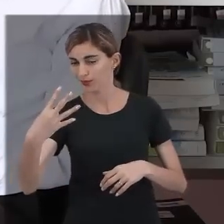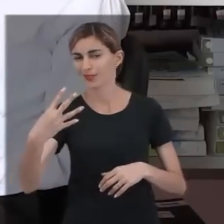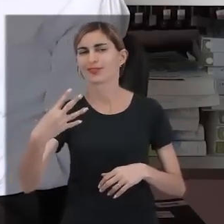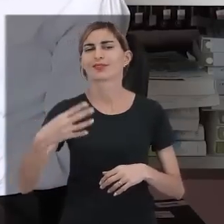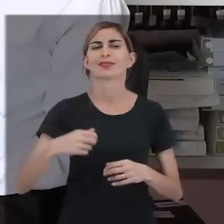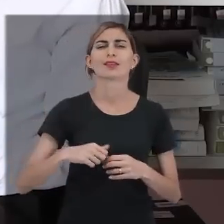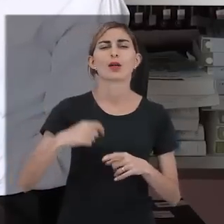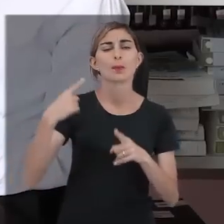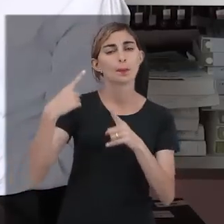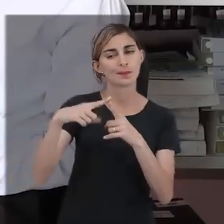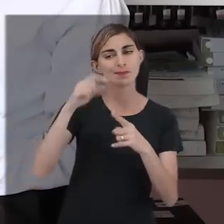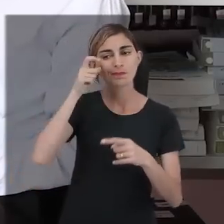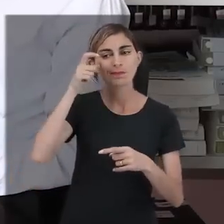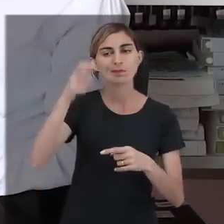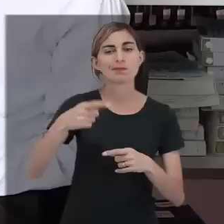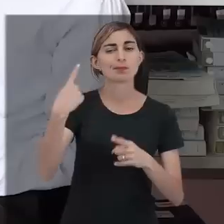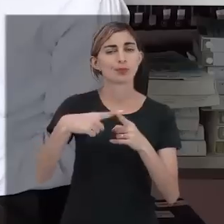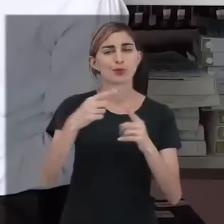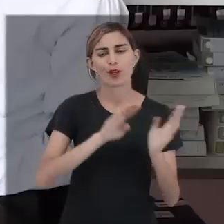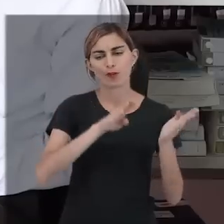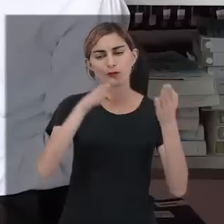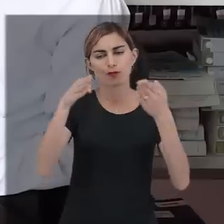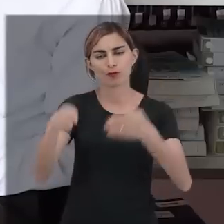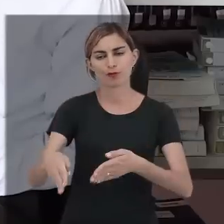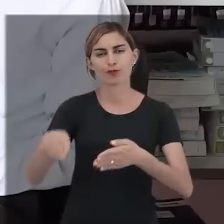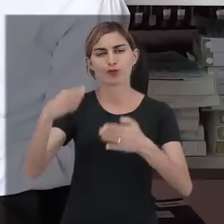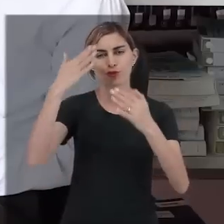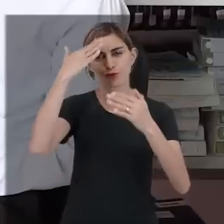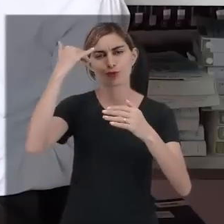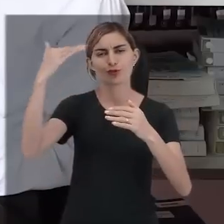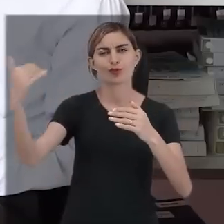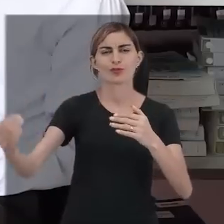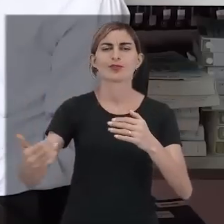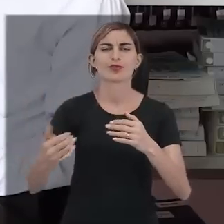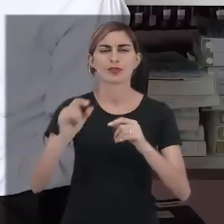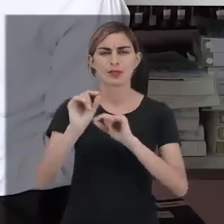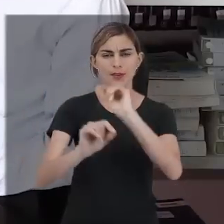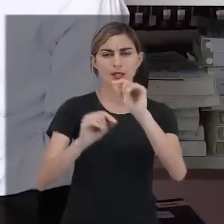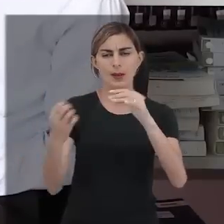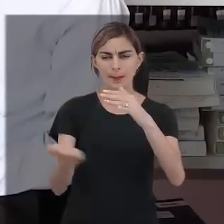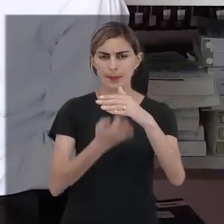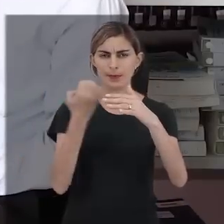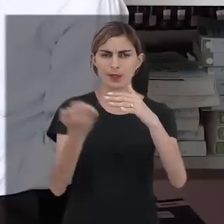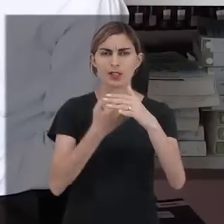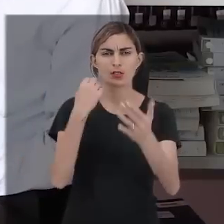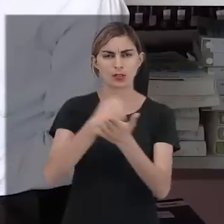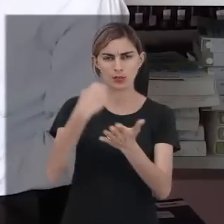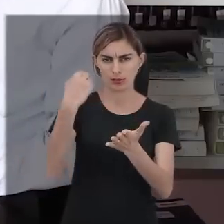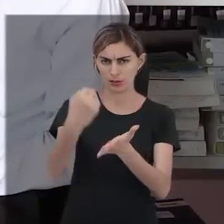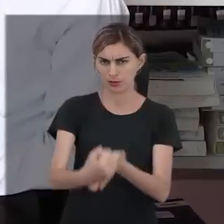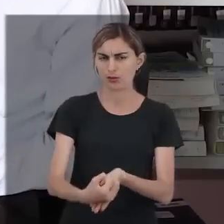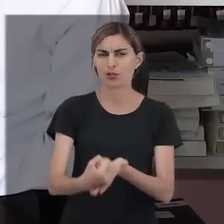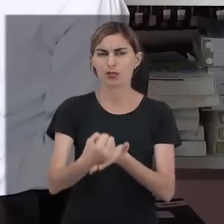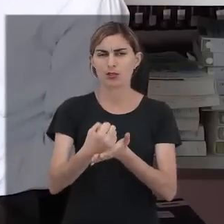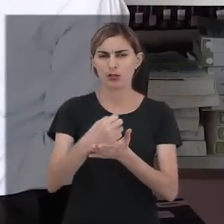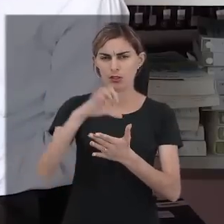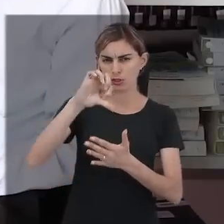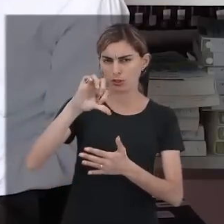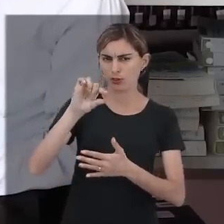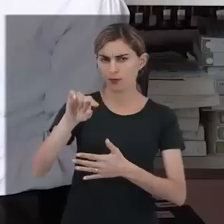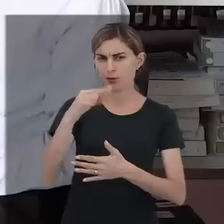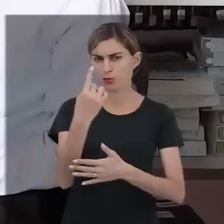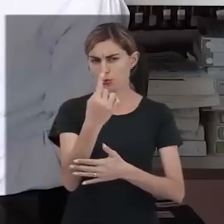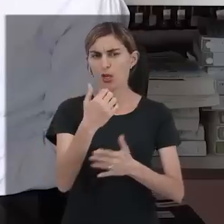interessante porque ela é voltada ao sucesso sustentado. É como se fosse, a empresa se certifica pela 9001, mas ela